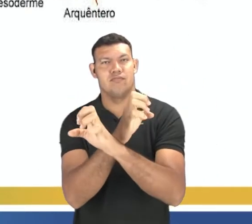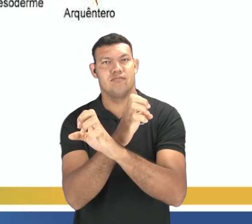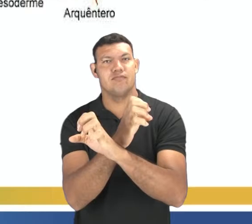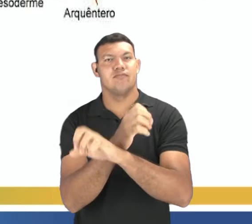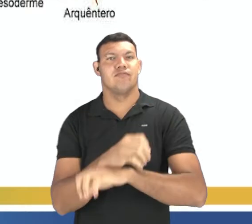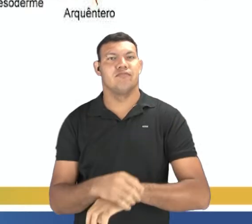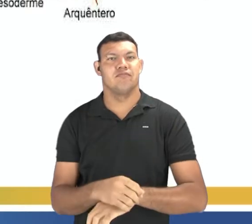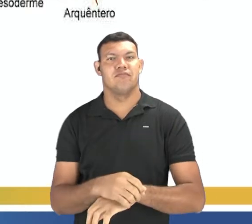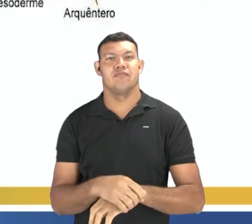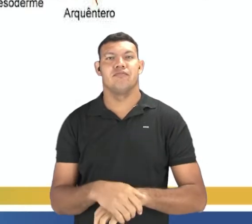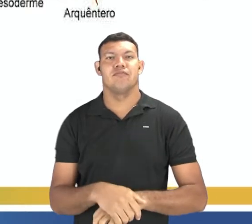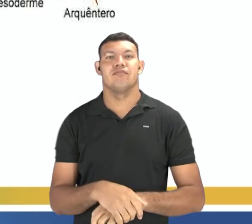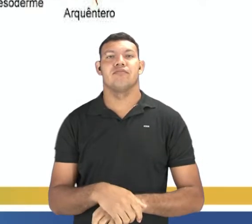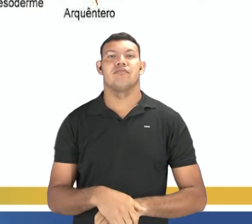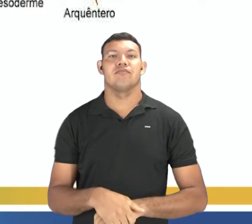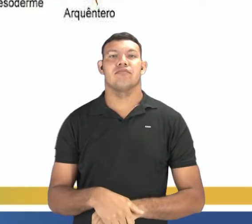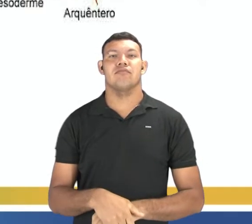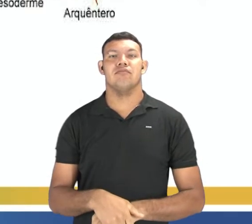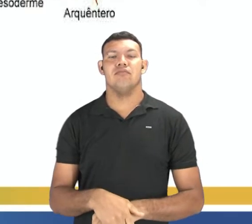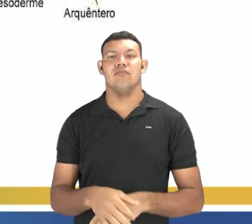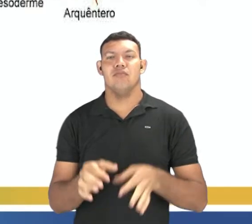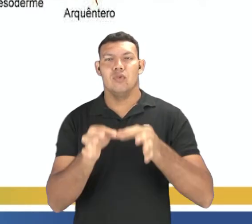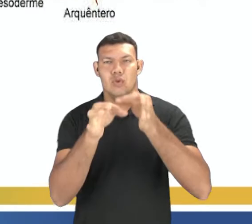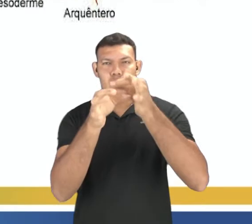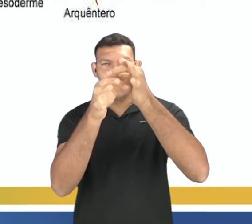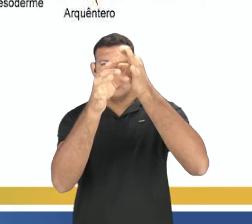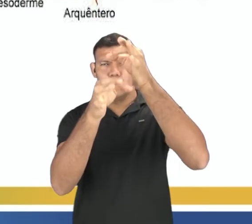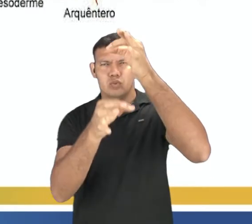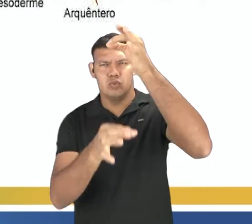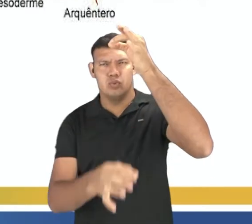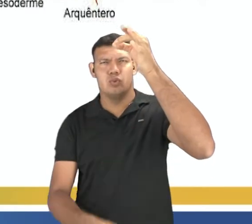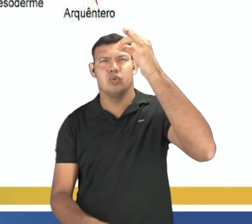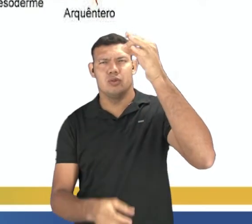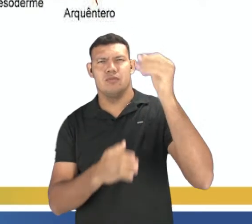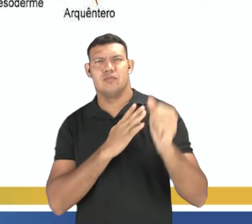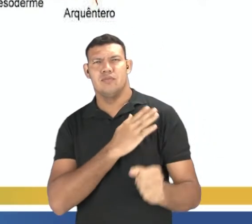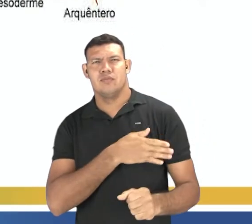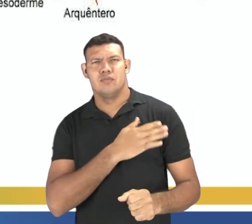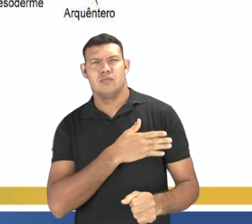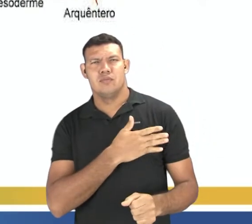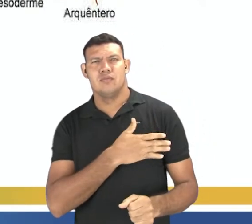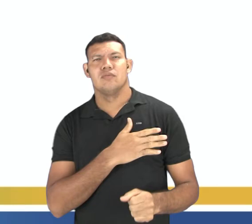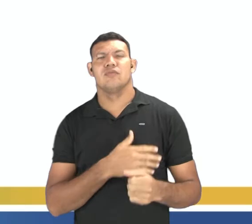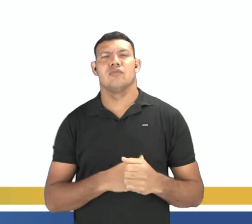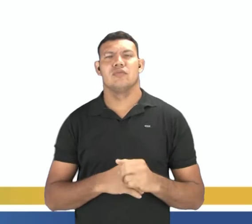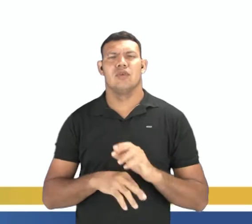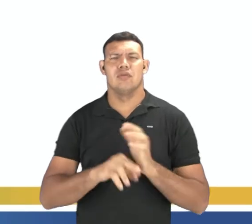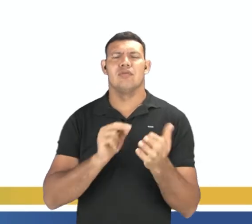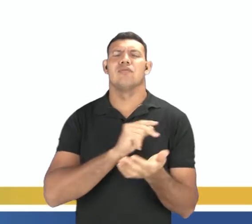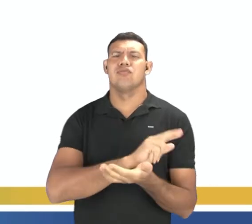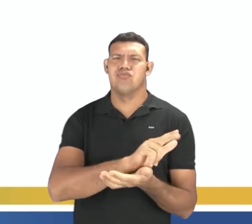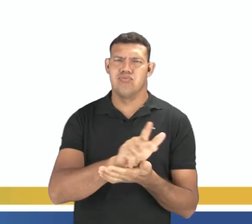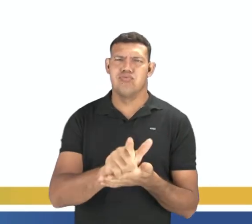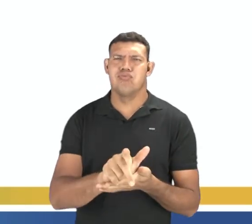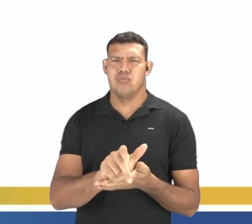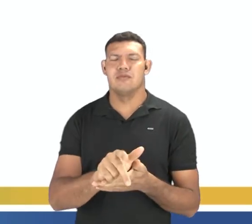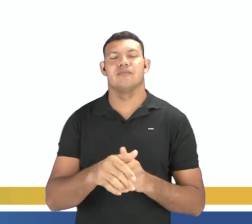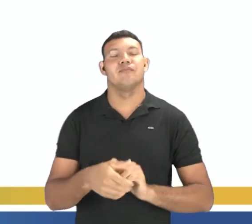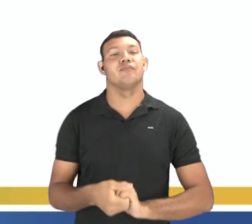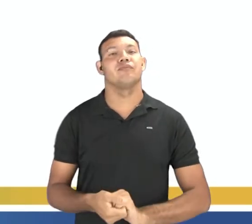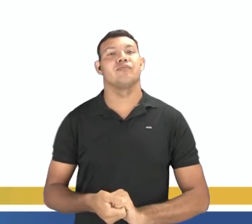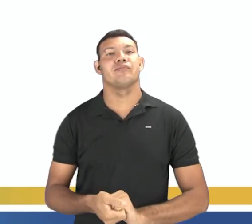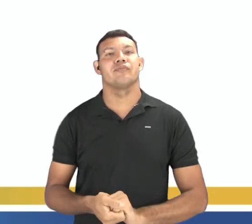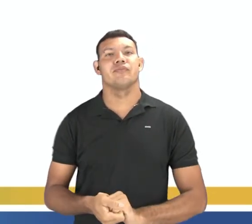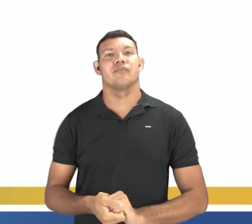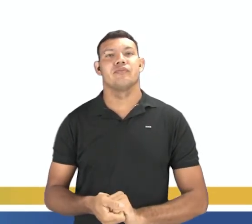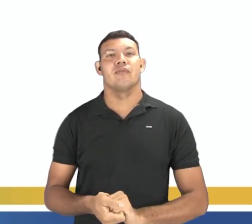face, da medula óssea, rins, útero, coração, sangue e entre outros. Então,